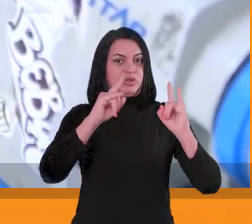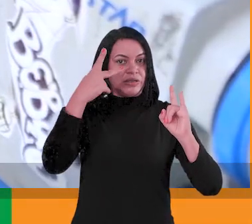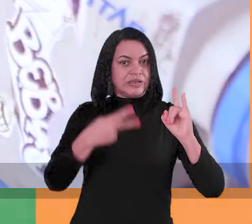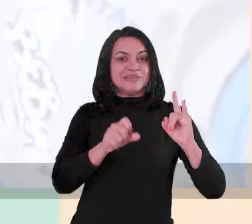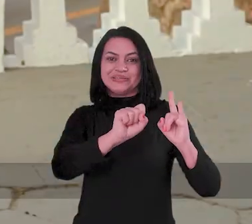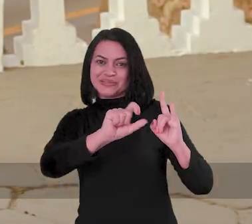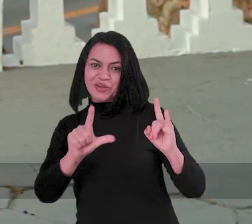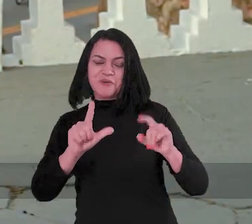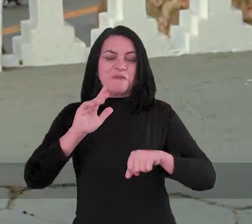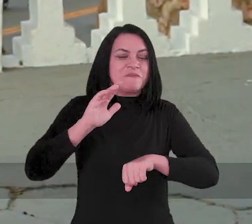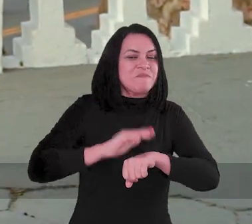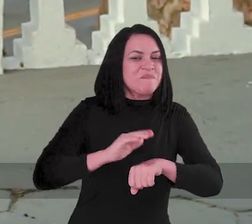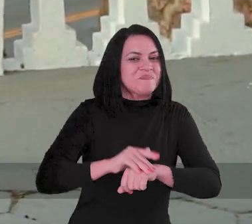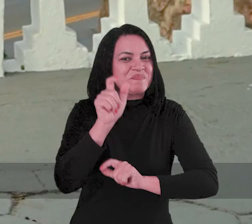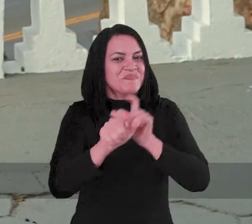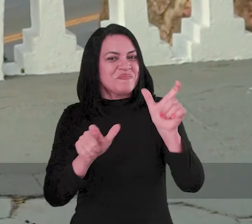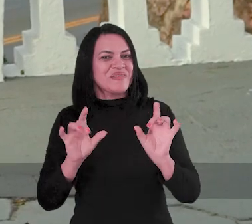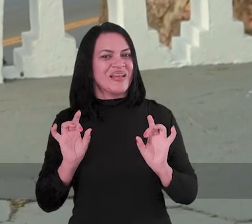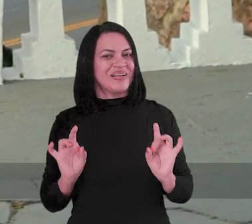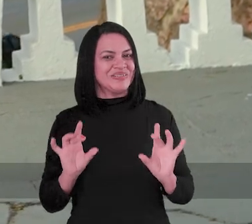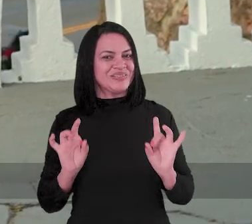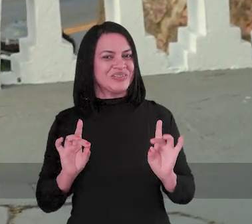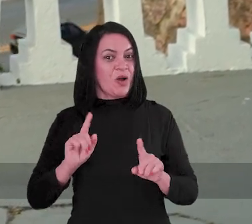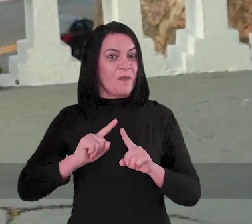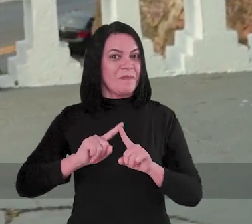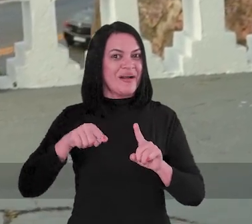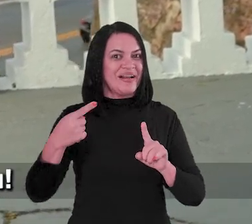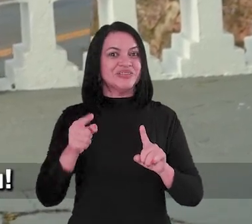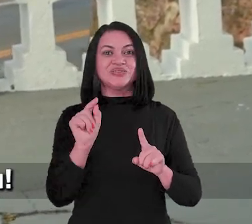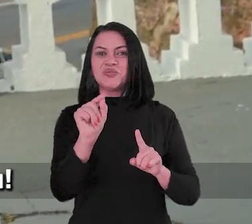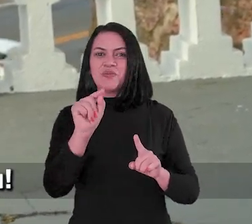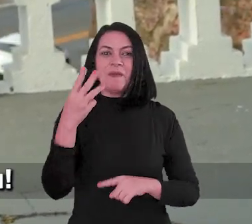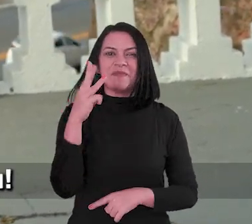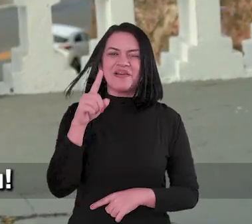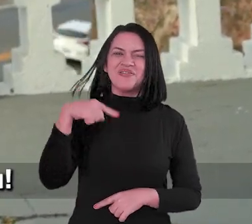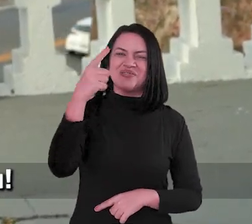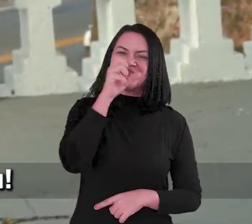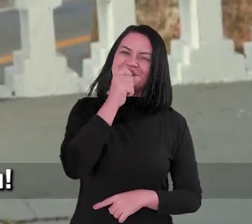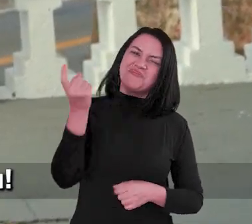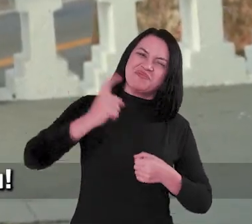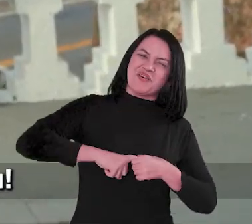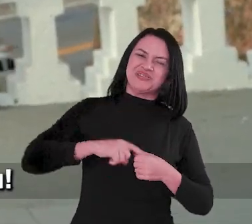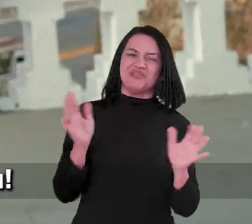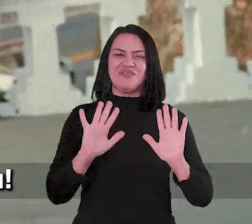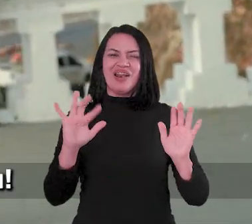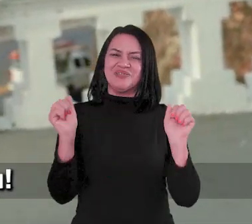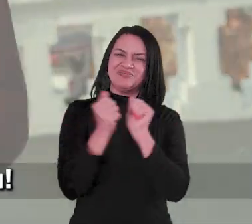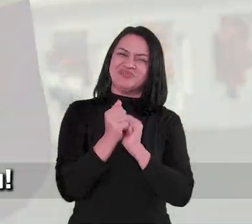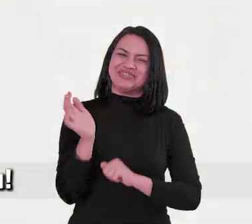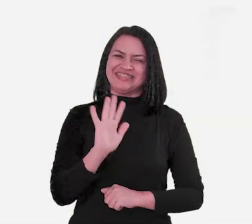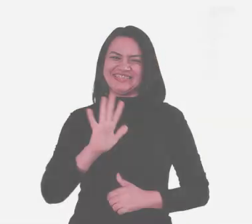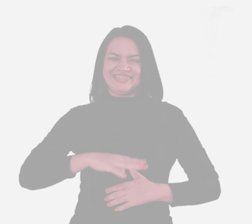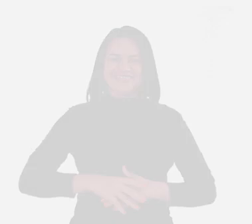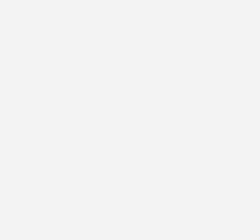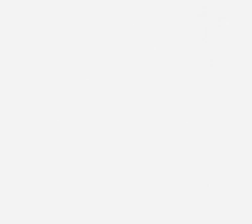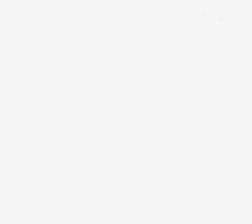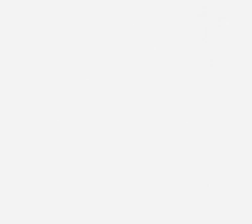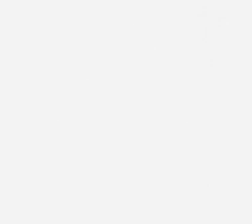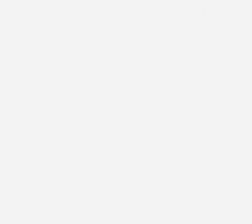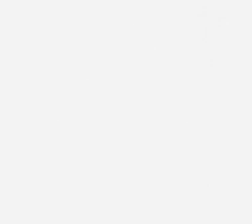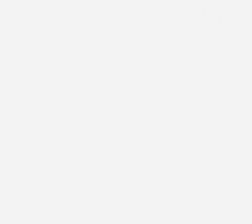Luís. Galera, por hoje é só, mas o Maranhão Ligeiro volta sábado que vem. Valeu pela companhia e tchau!